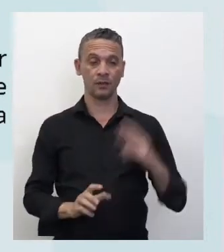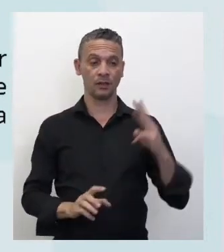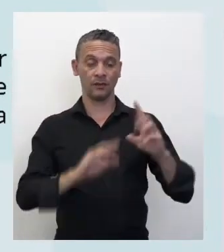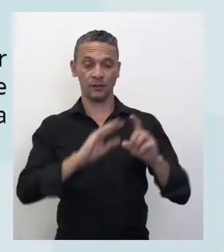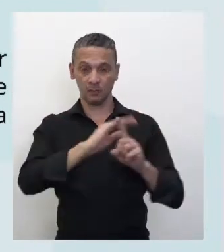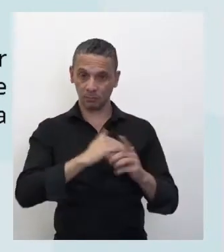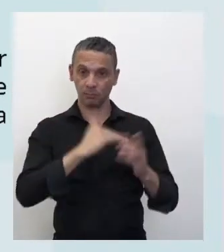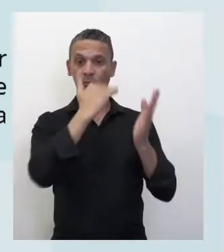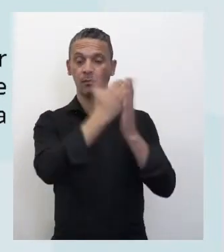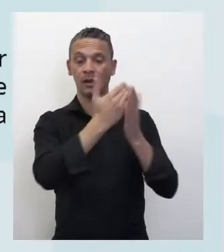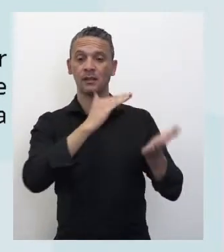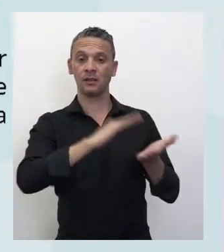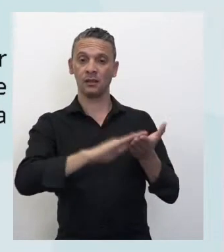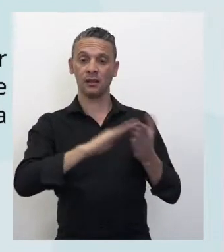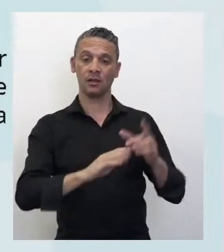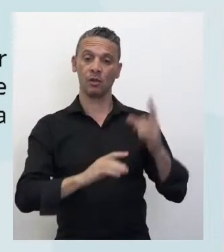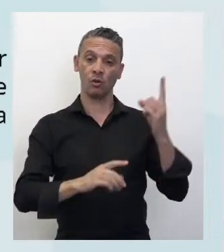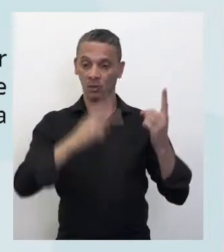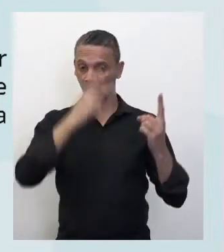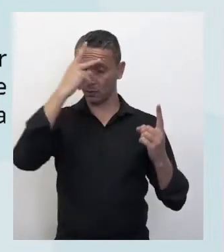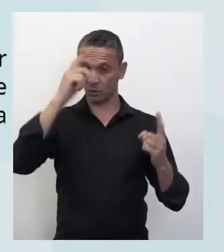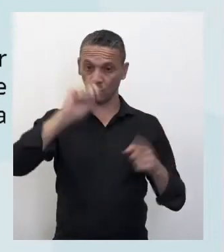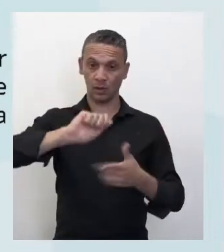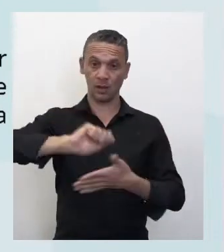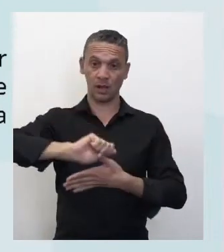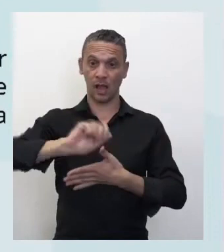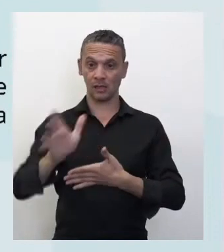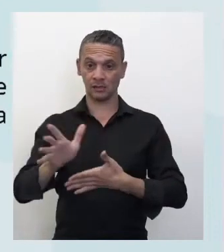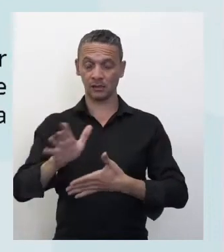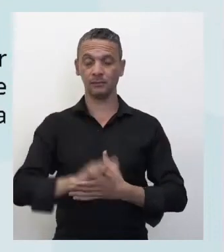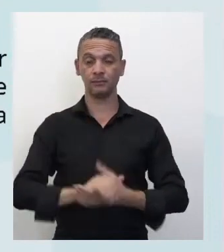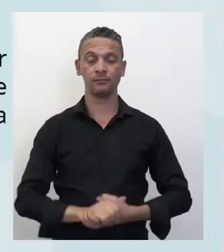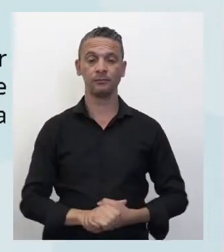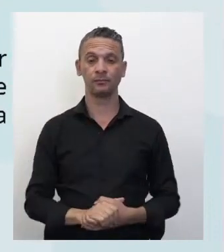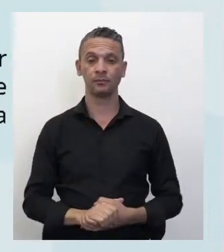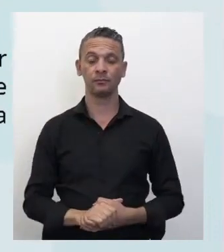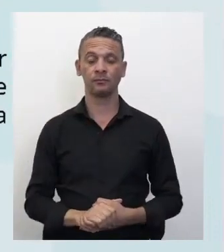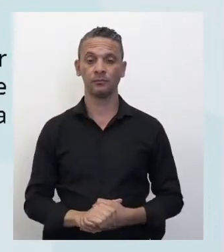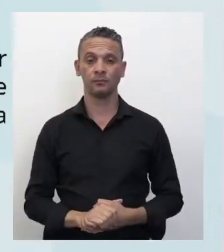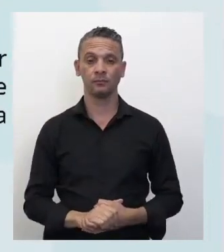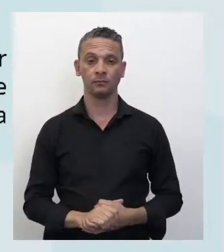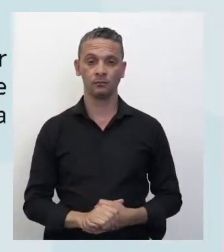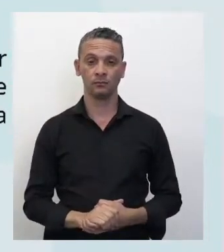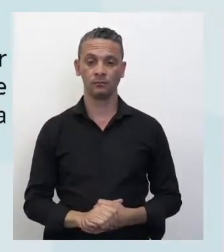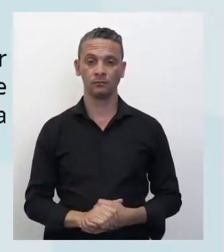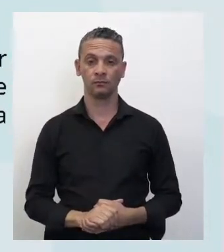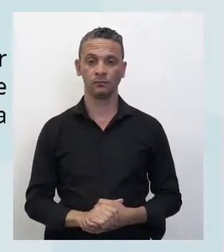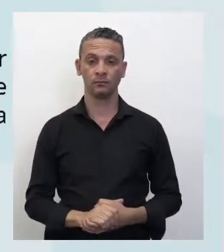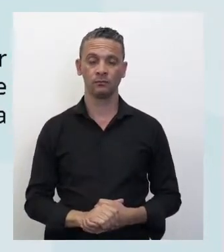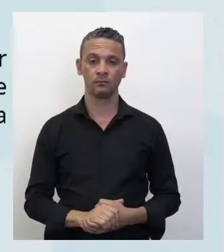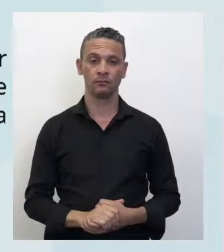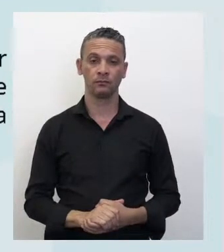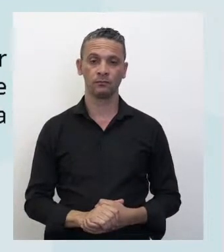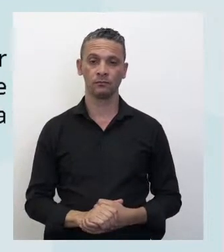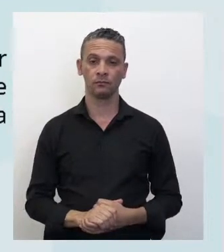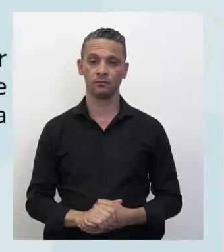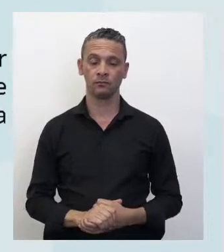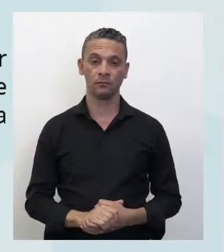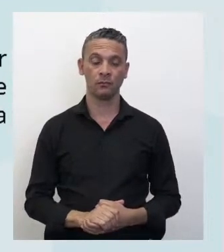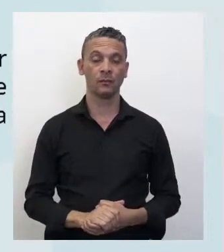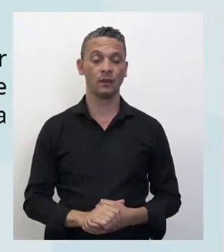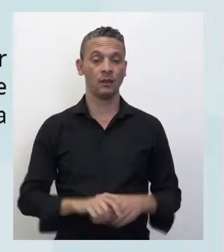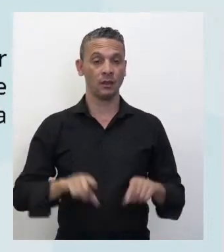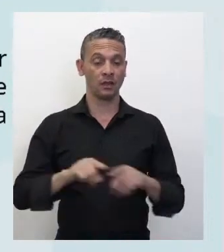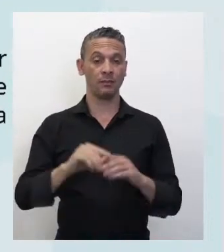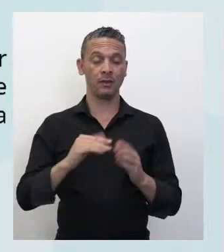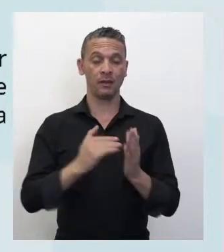vezes mais do que um na Ásia. But half of that of a citizen in the US, Canada or Australia. Mais